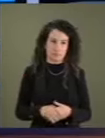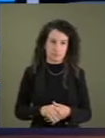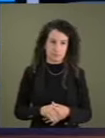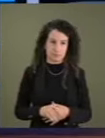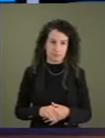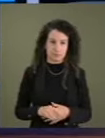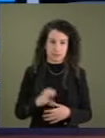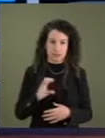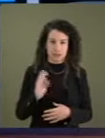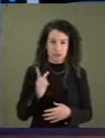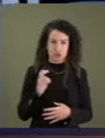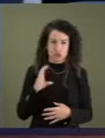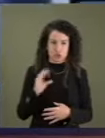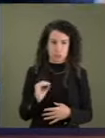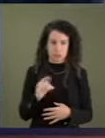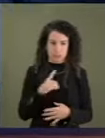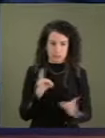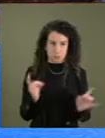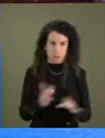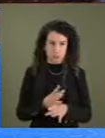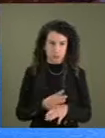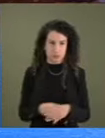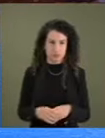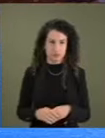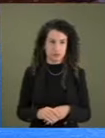Chico, está pronto para os seus 20 minutos?